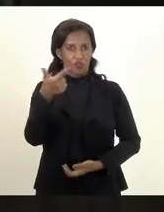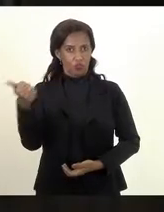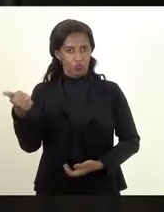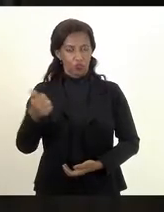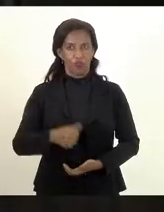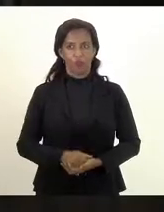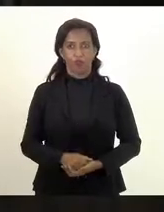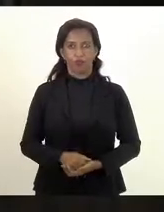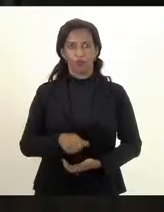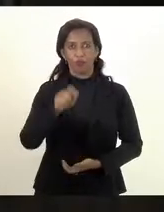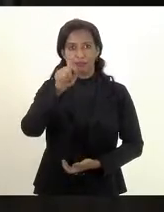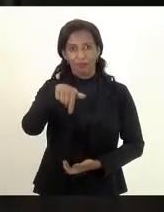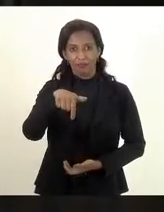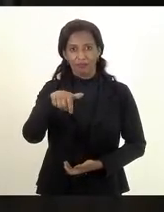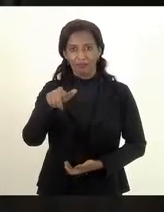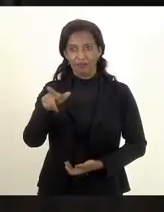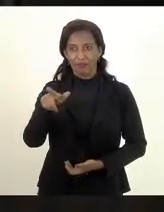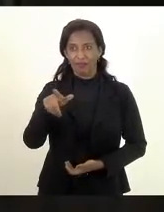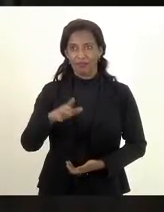É esse, deputado?